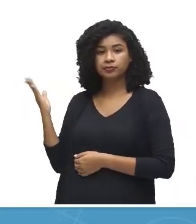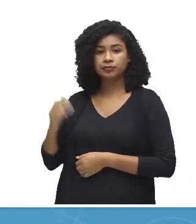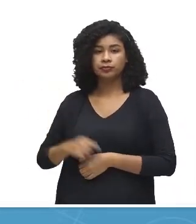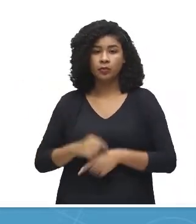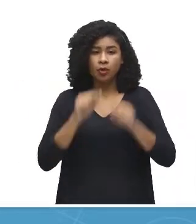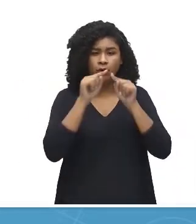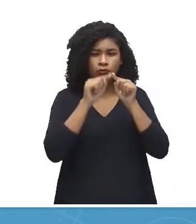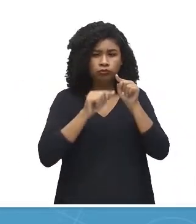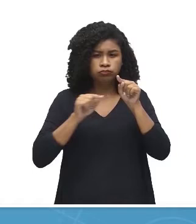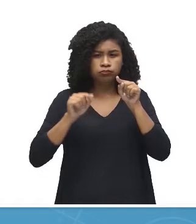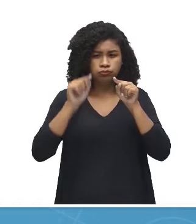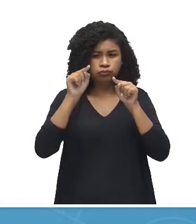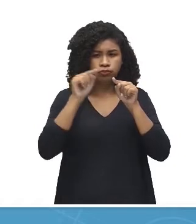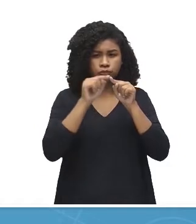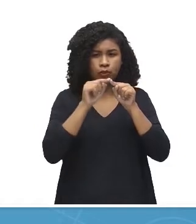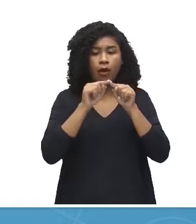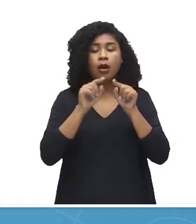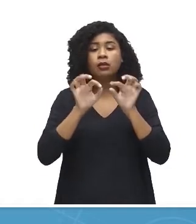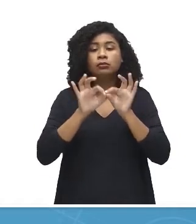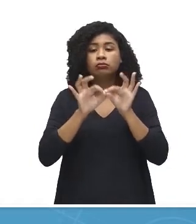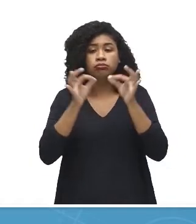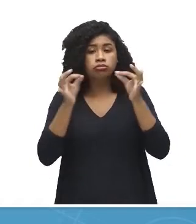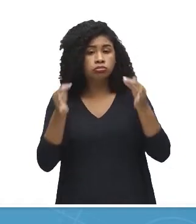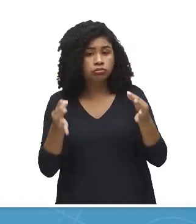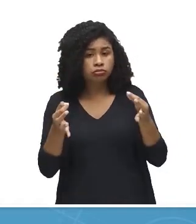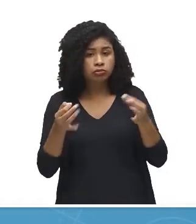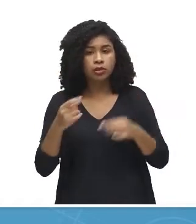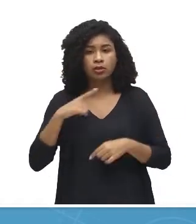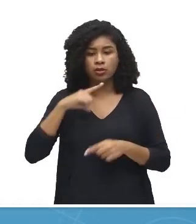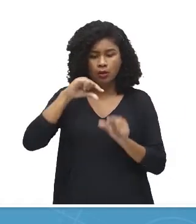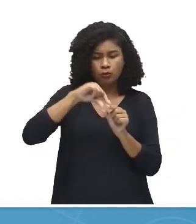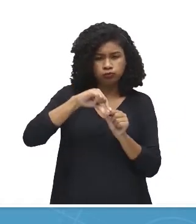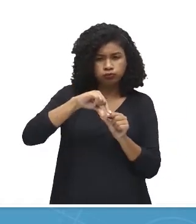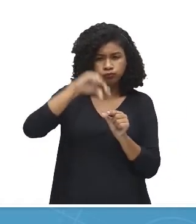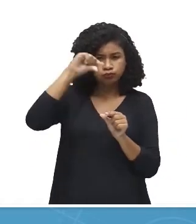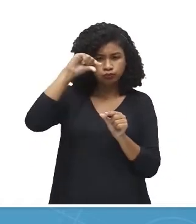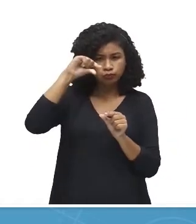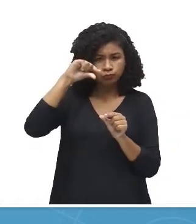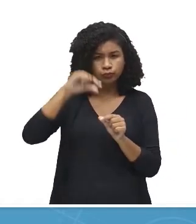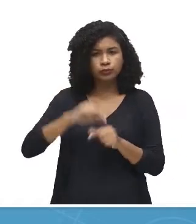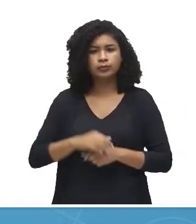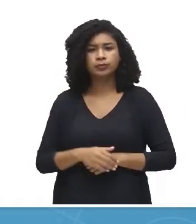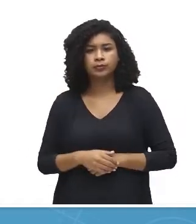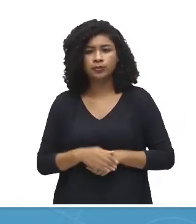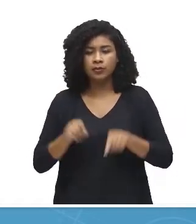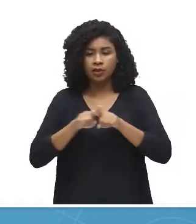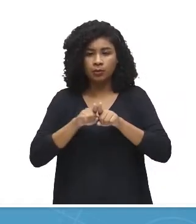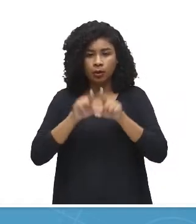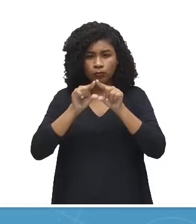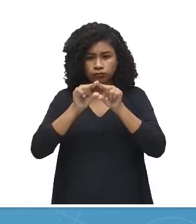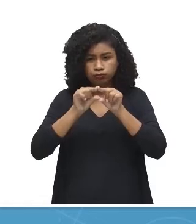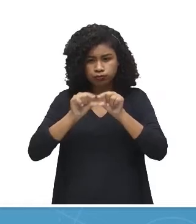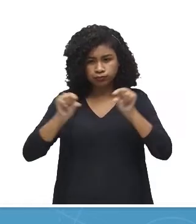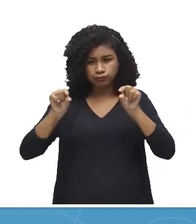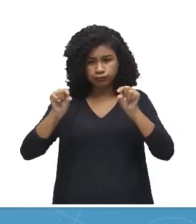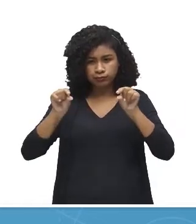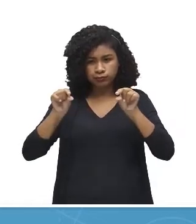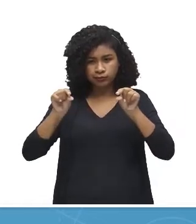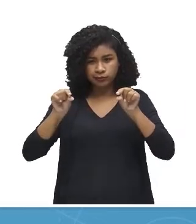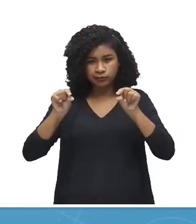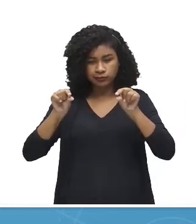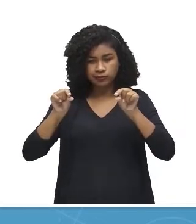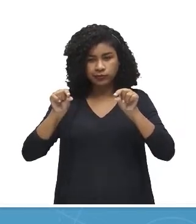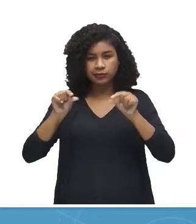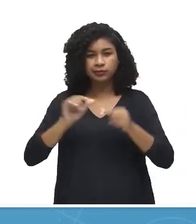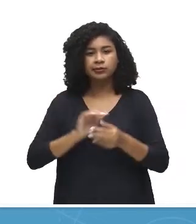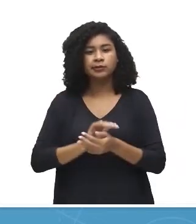estratificado colunar, tá? O simples escamoso, né? Lembrando que simples é somente ali